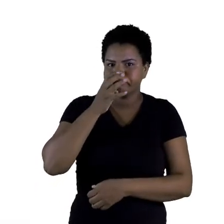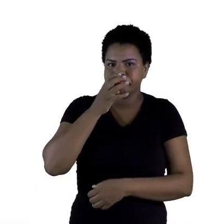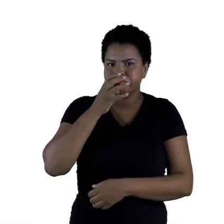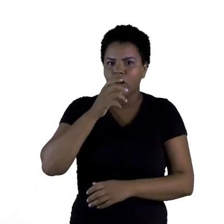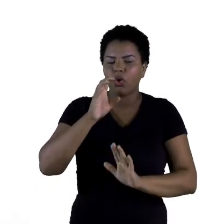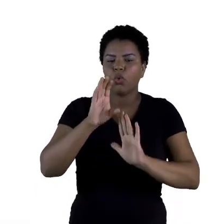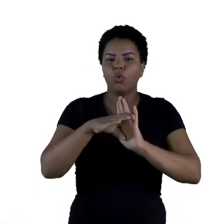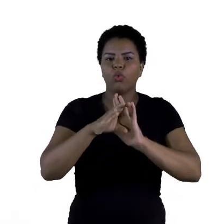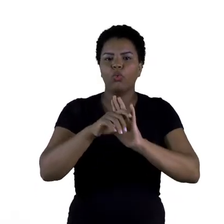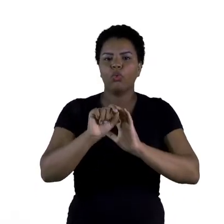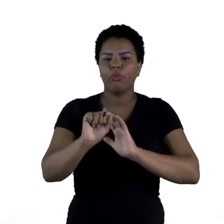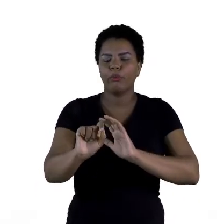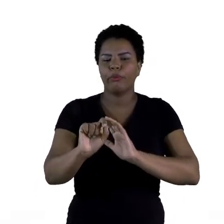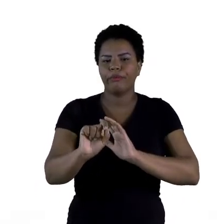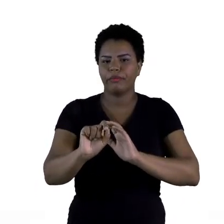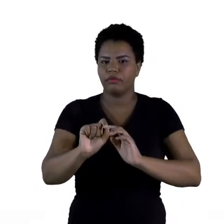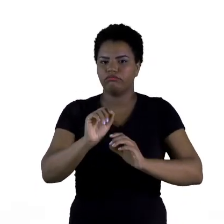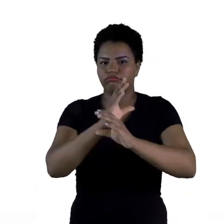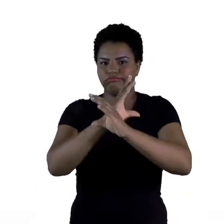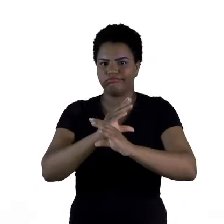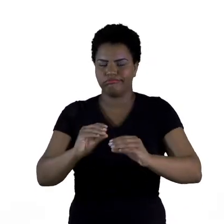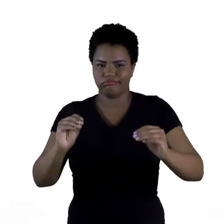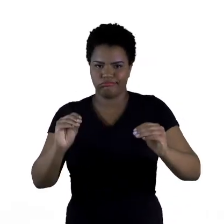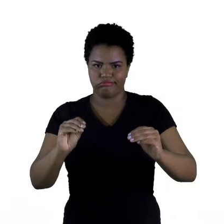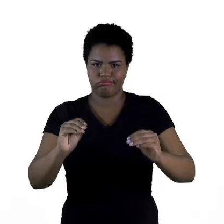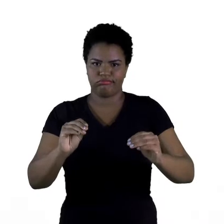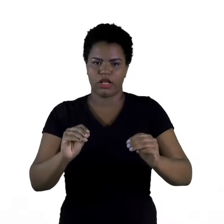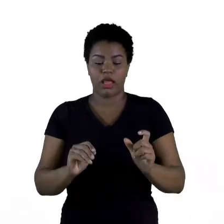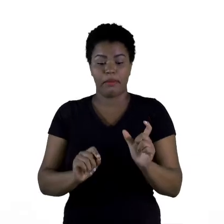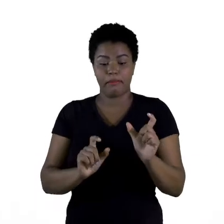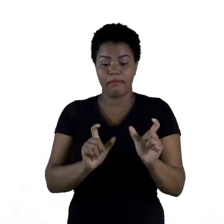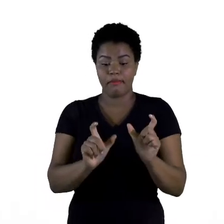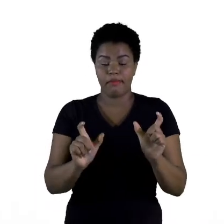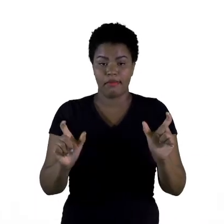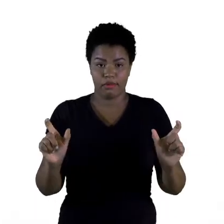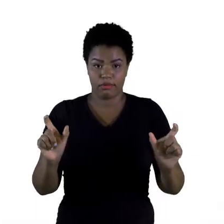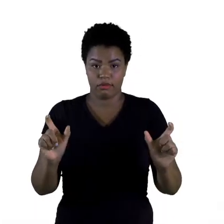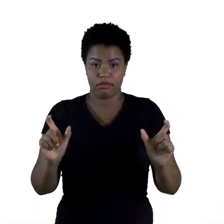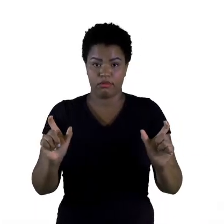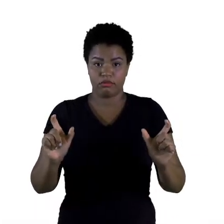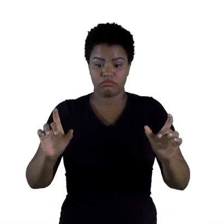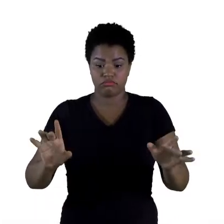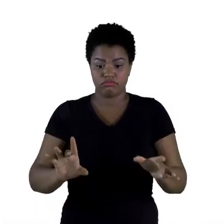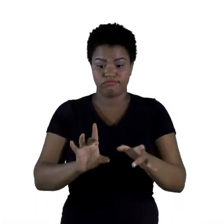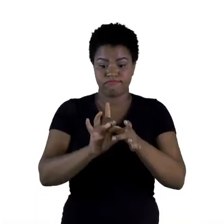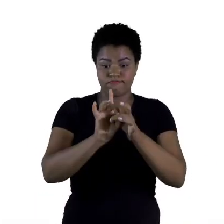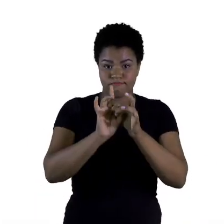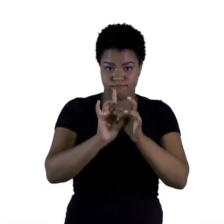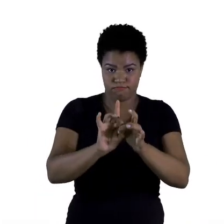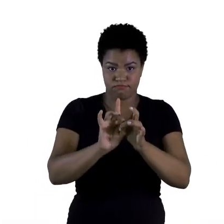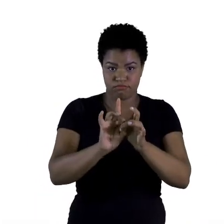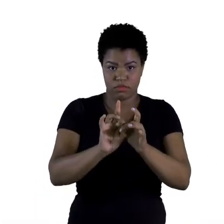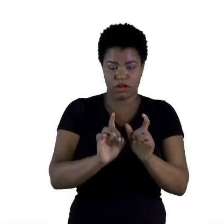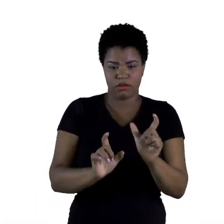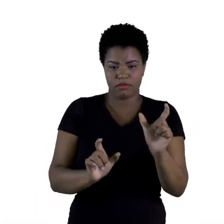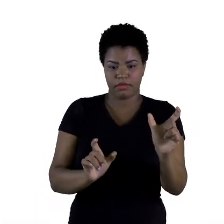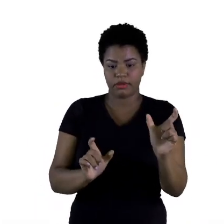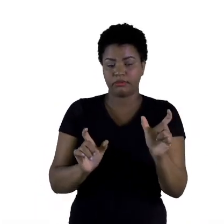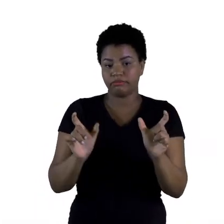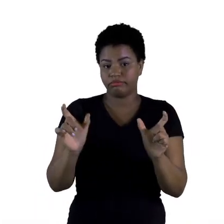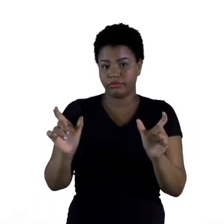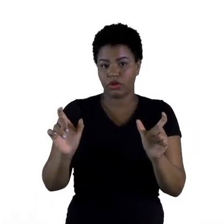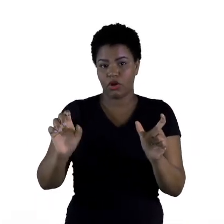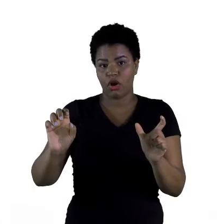as conjunções, como as palavras que ligam os termos entre duas ou